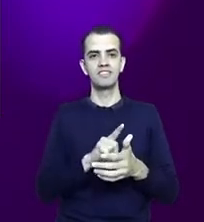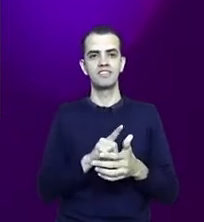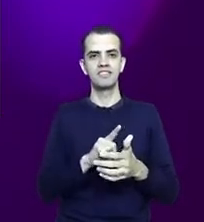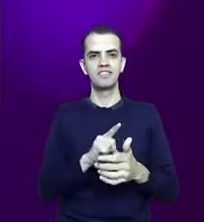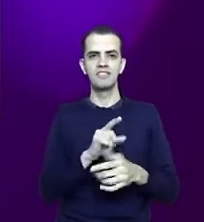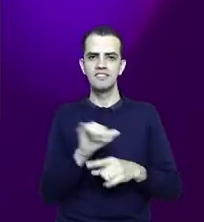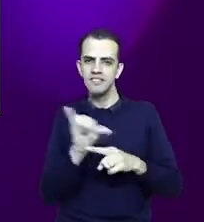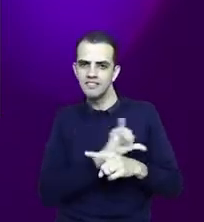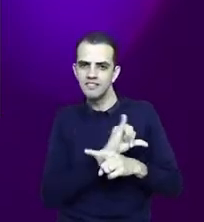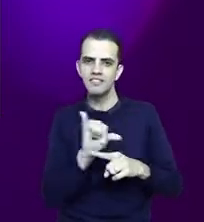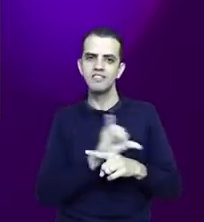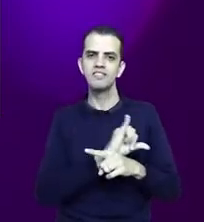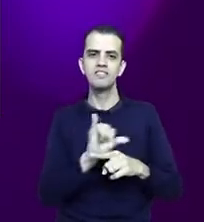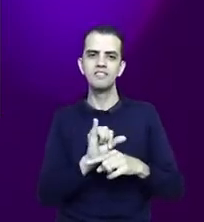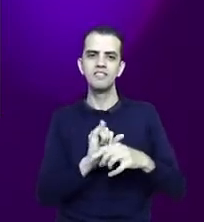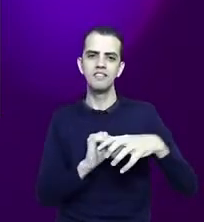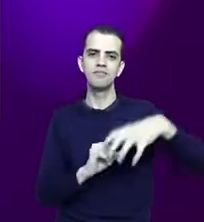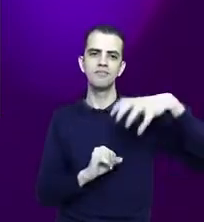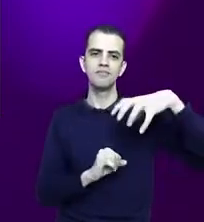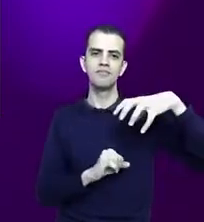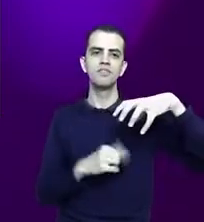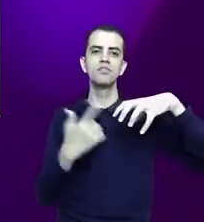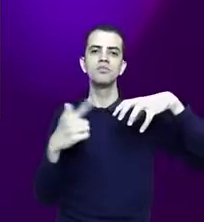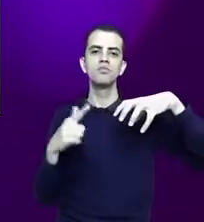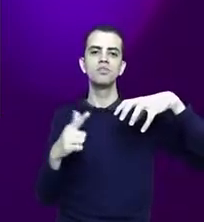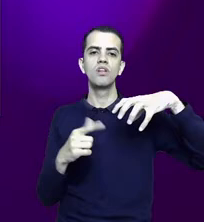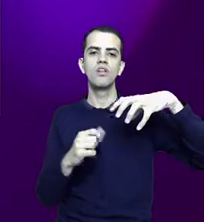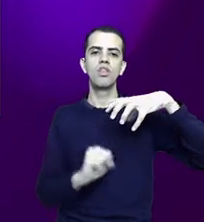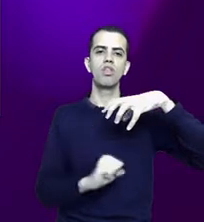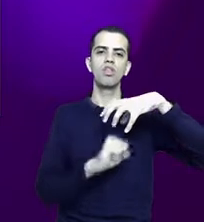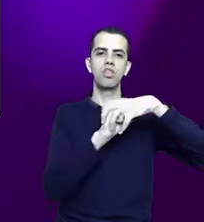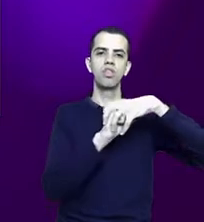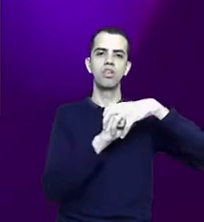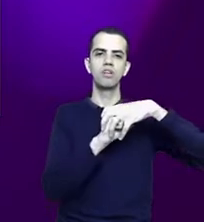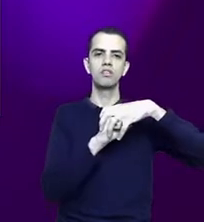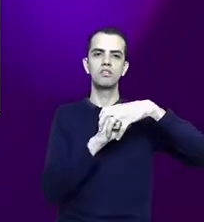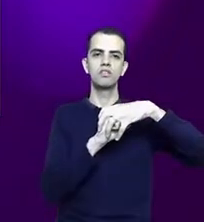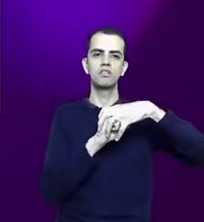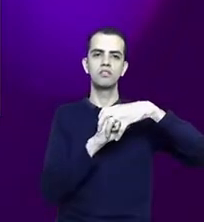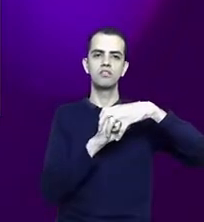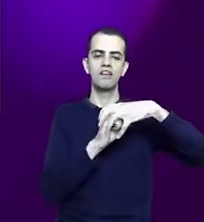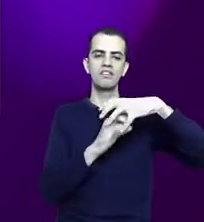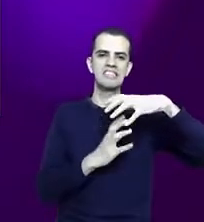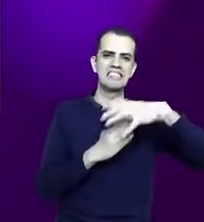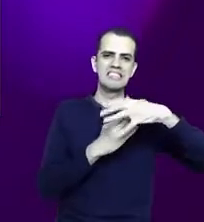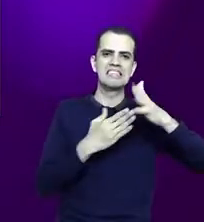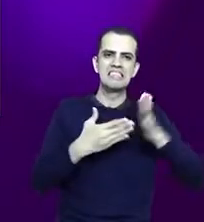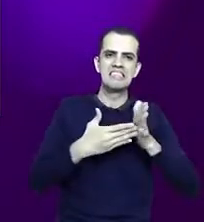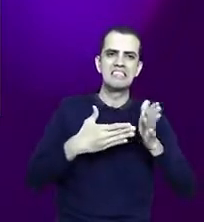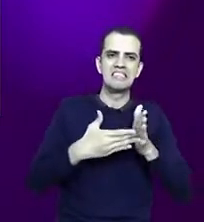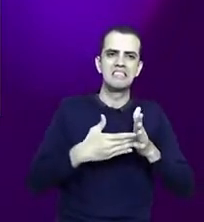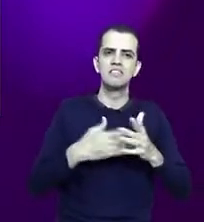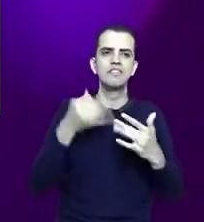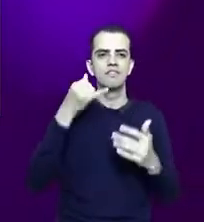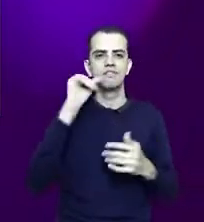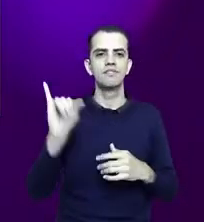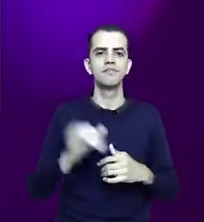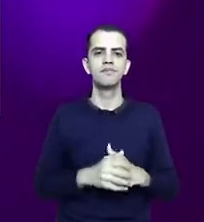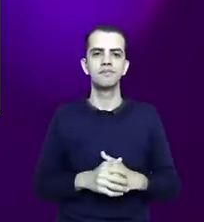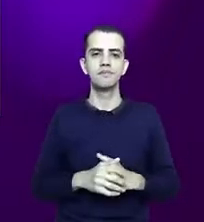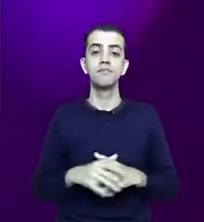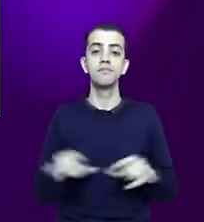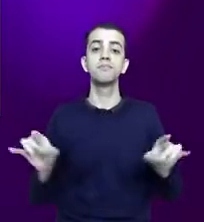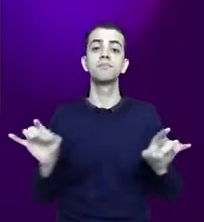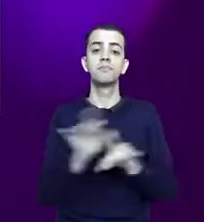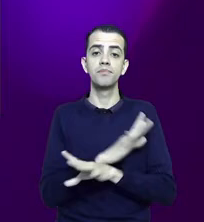prótese com a cavidade, para que não hajam áreas retentivas que impeçam a colocação da prótese, e a prótese,